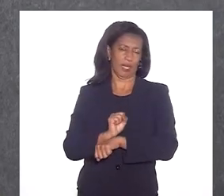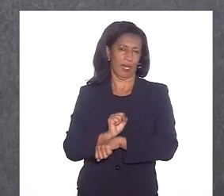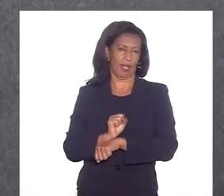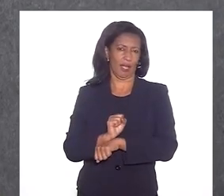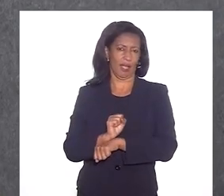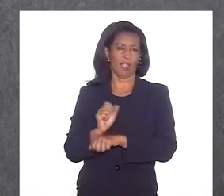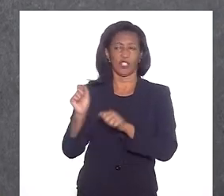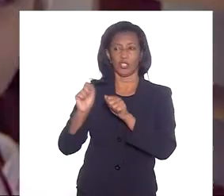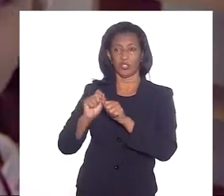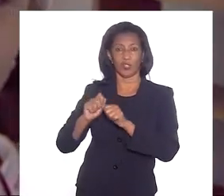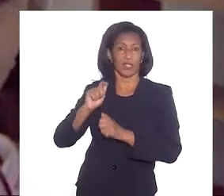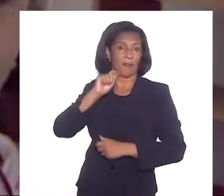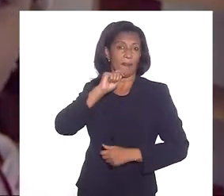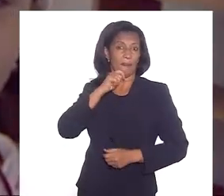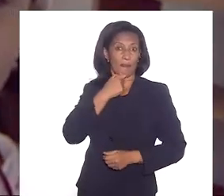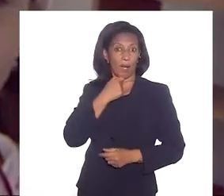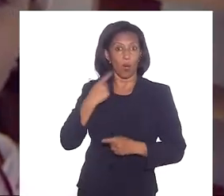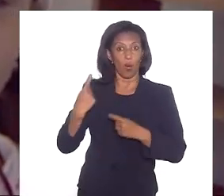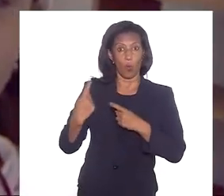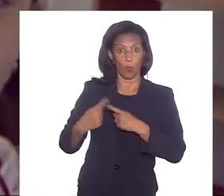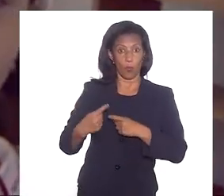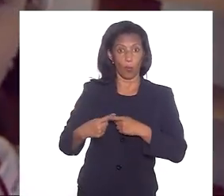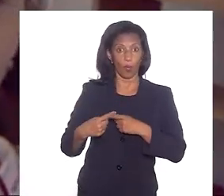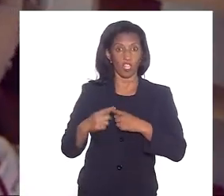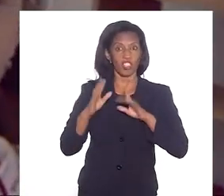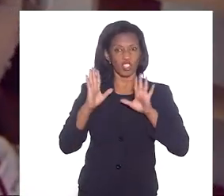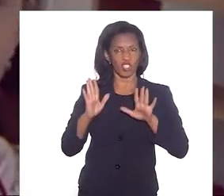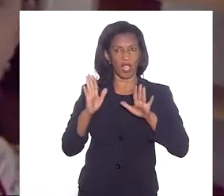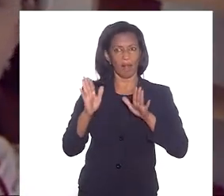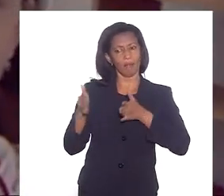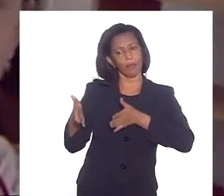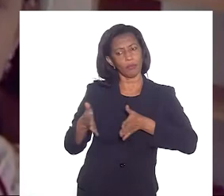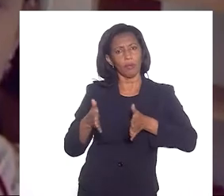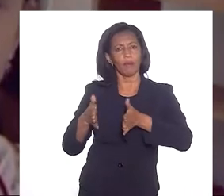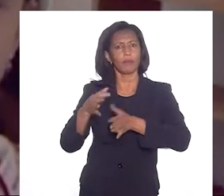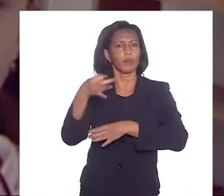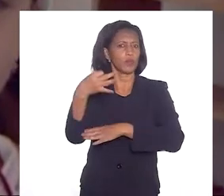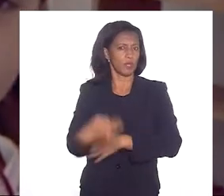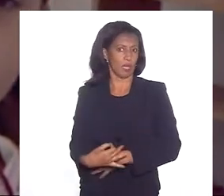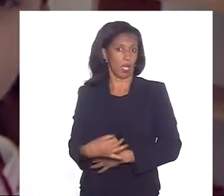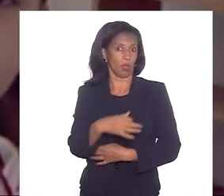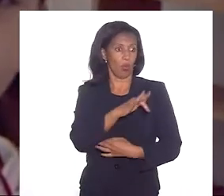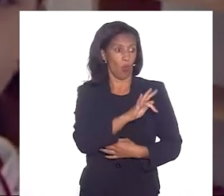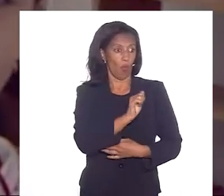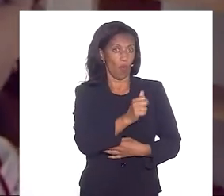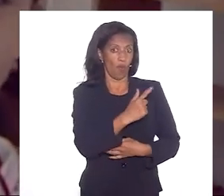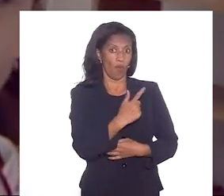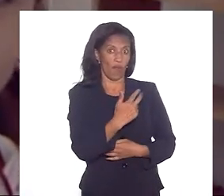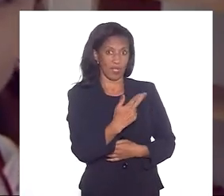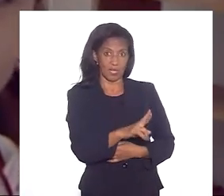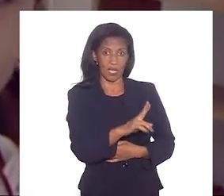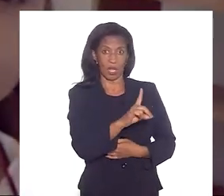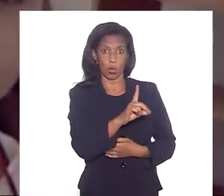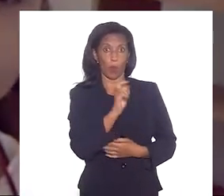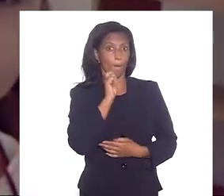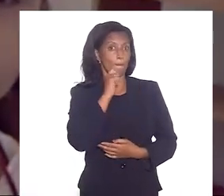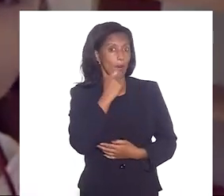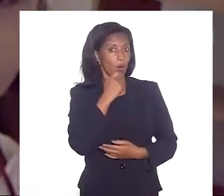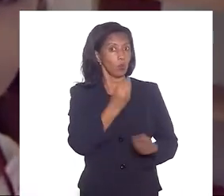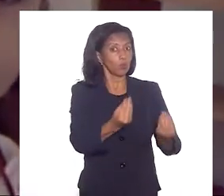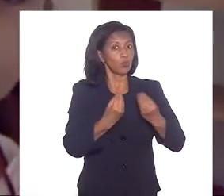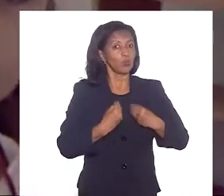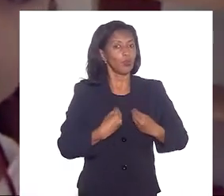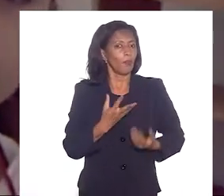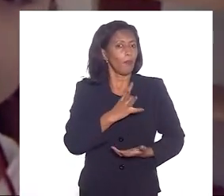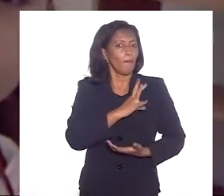fazer os pães porque já está no lugar afetivo, né? O fazer do pão nos